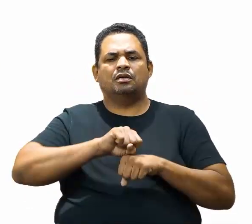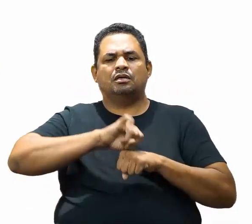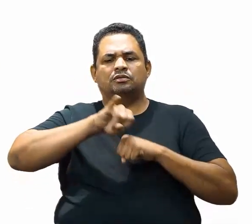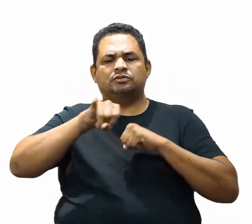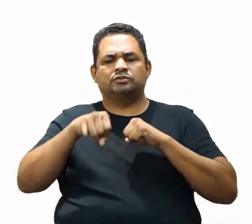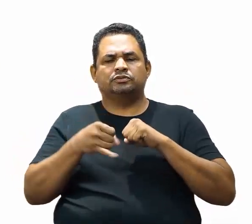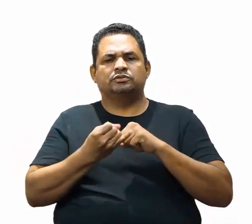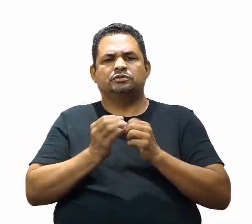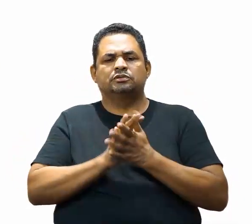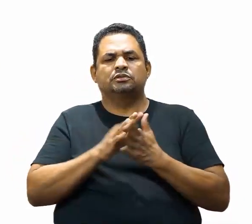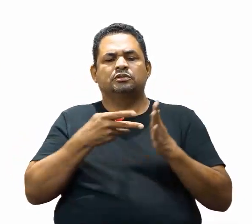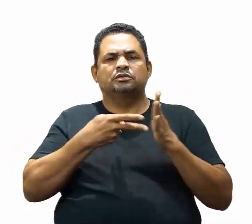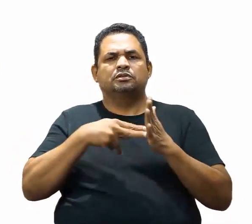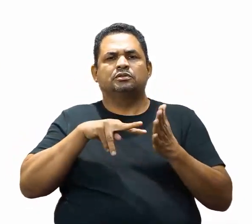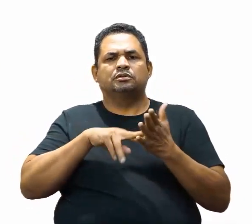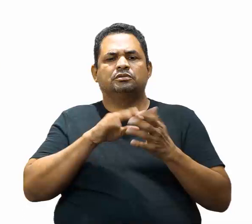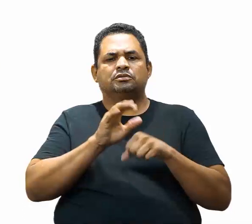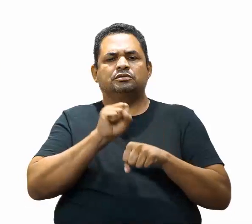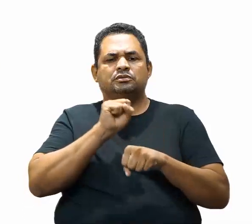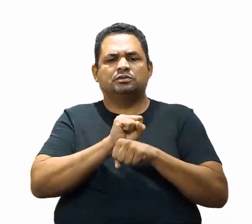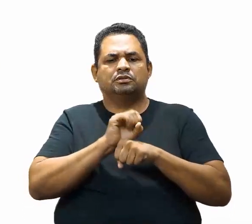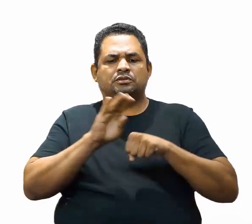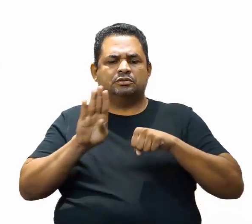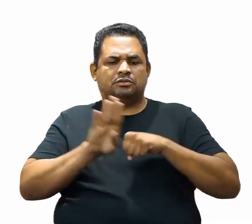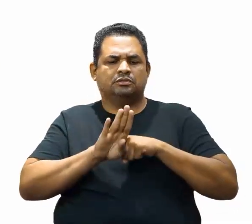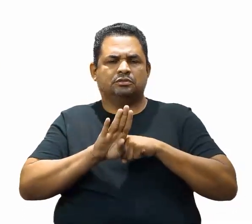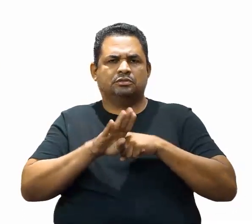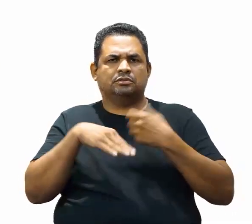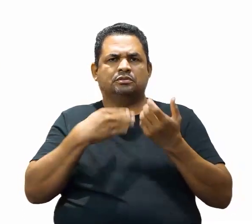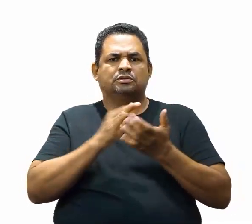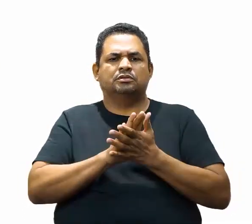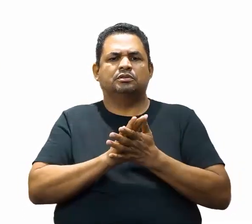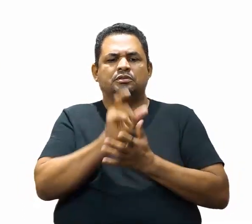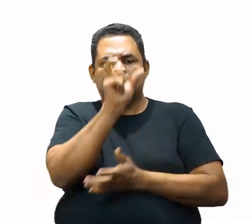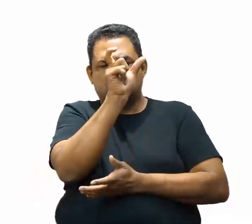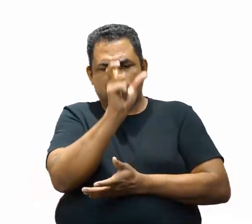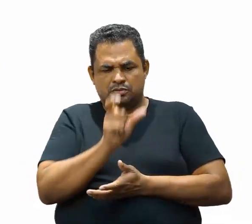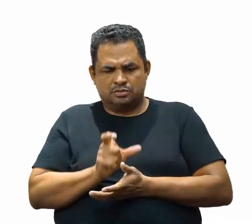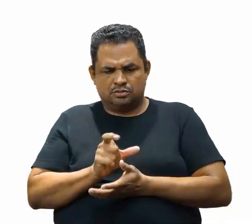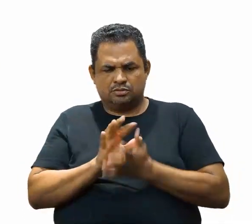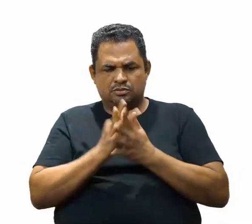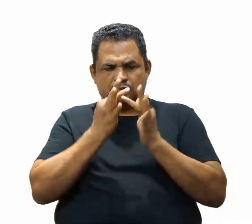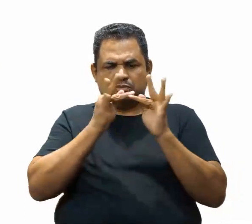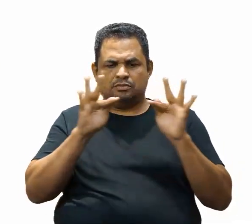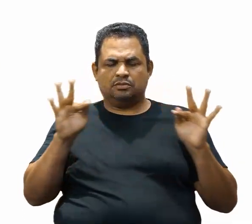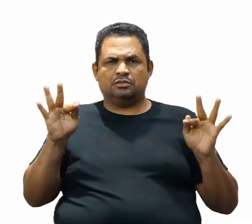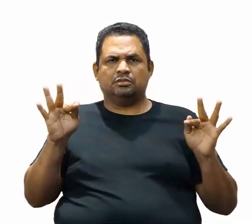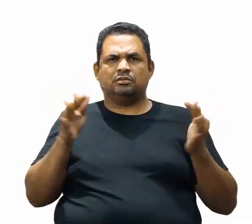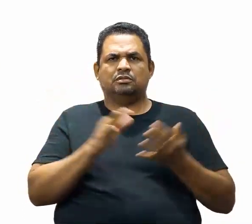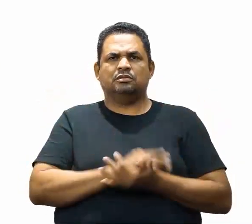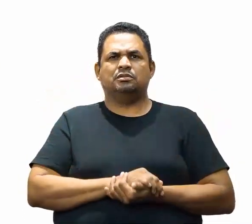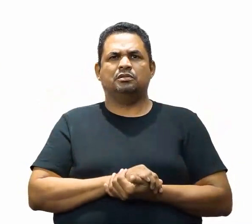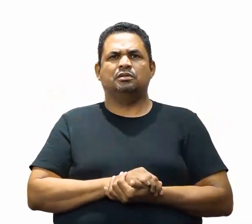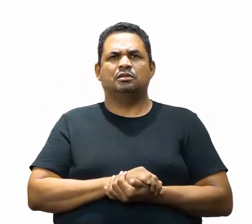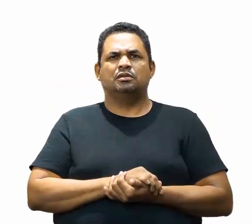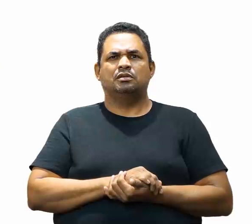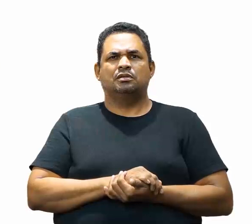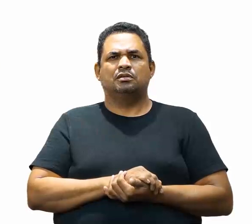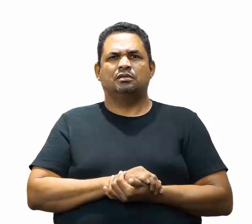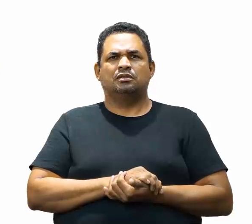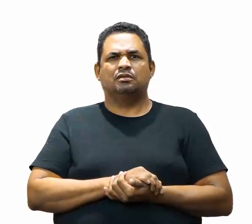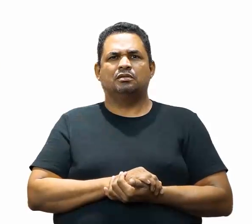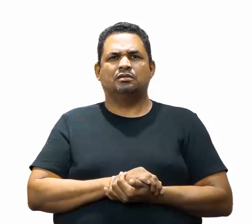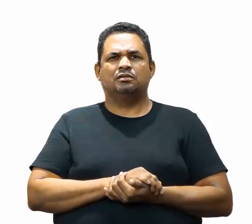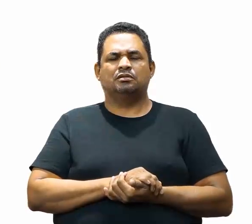o sentido de substantivo. Ele passou a ser o sujeito da minha frase. É o sujeito paciente, né? Isso, é o